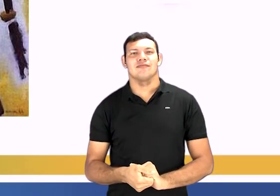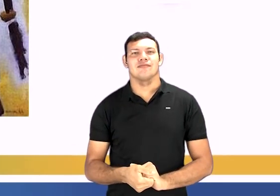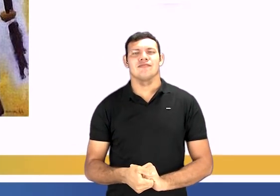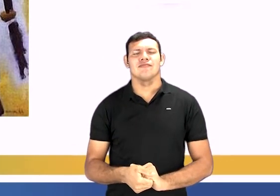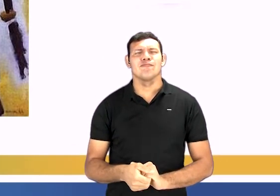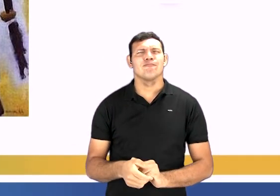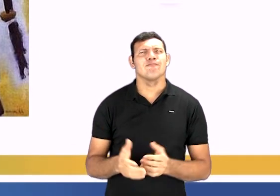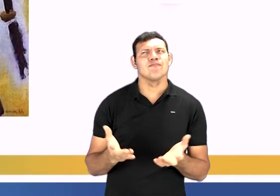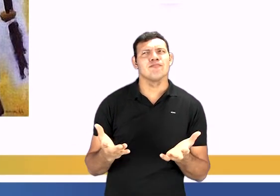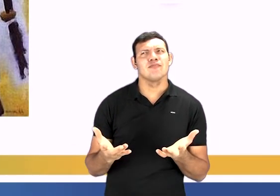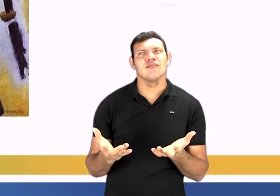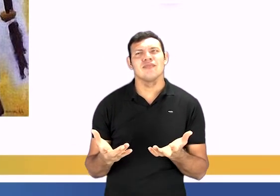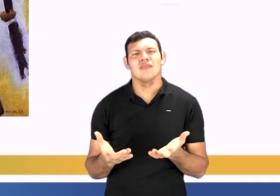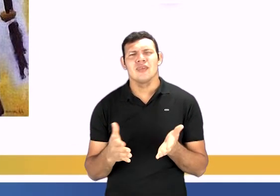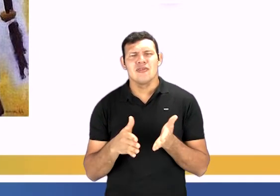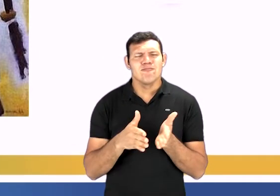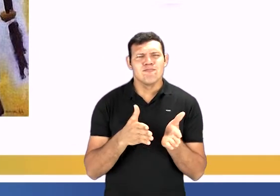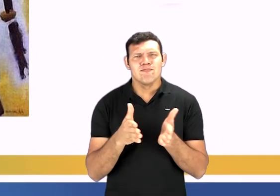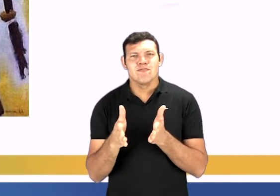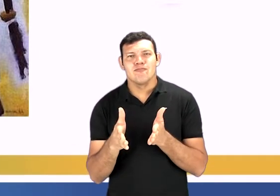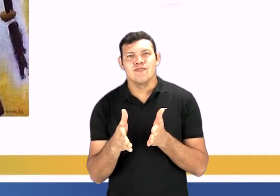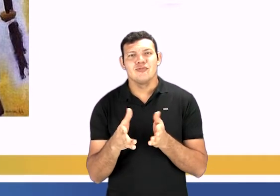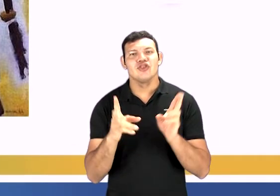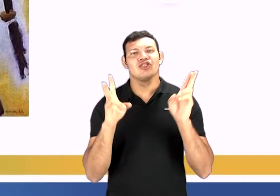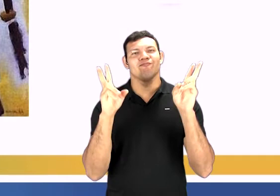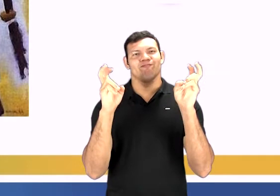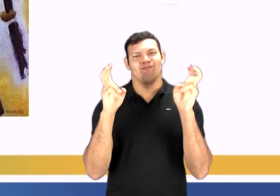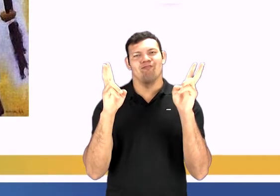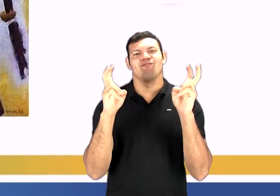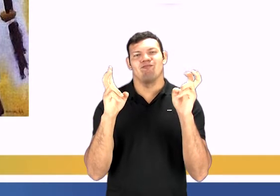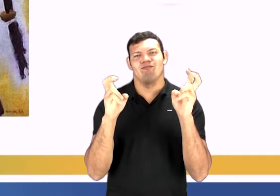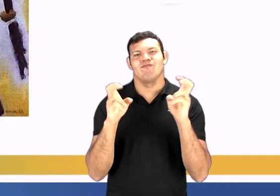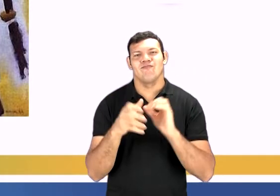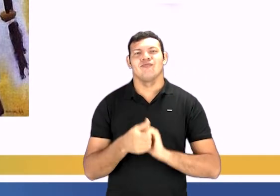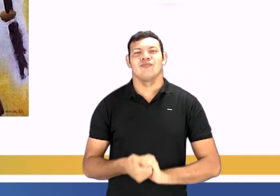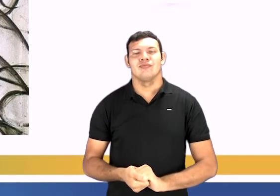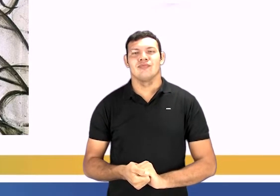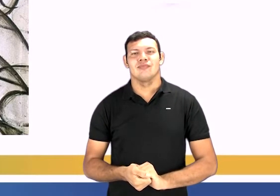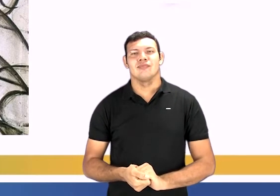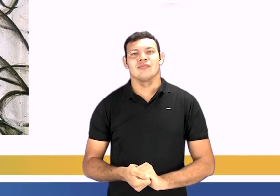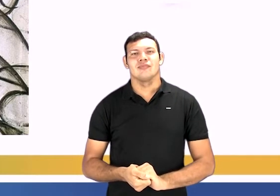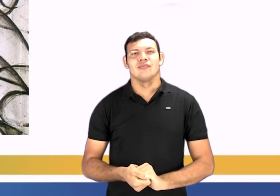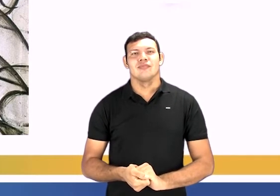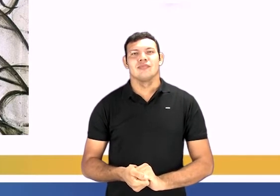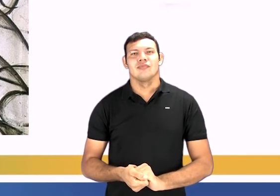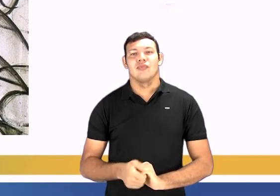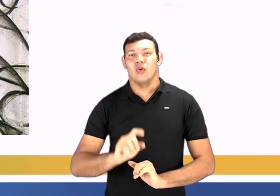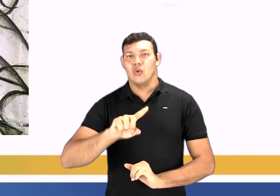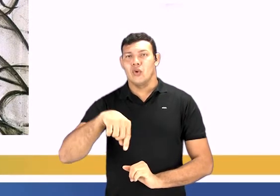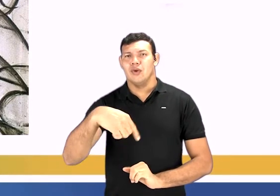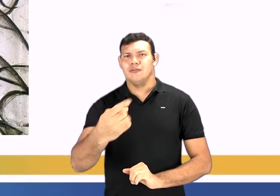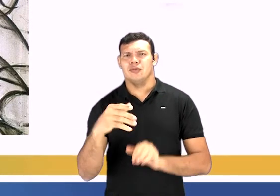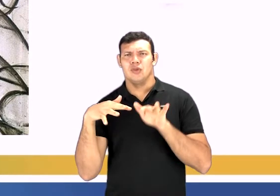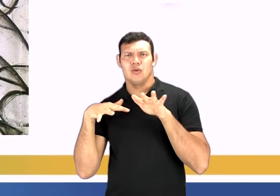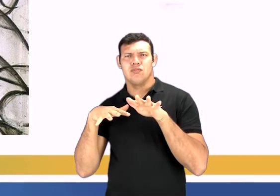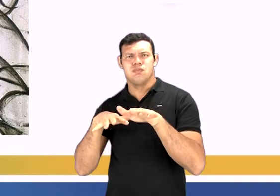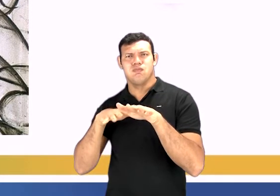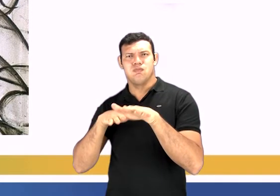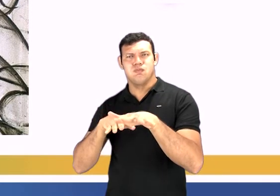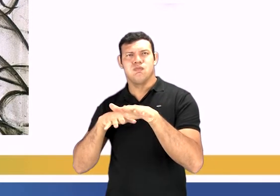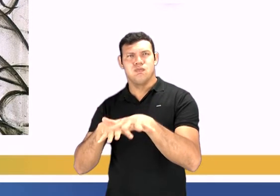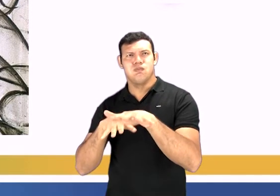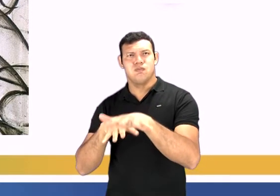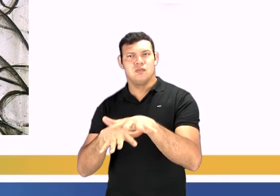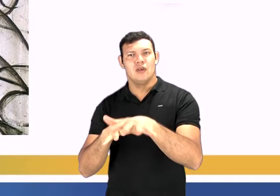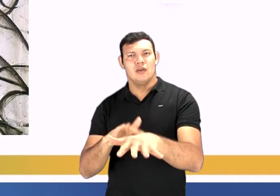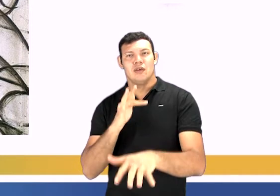um pouquinho de caminho seja o título da imagem, que é Batalha. O próximo movimento é